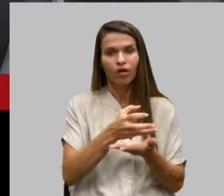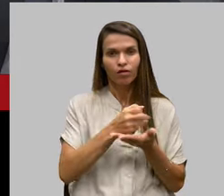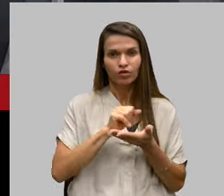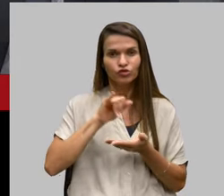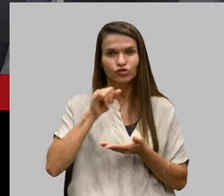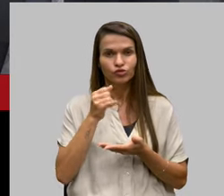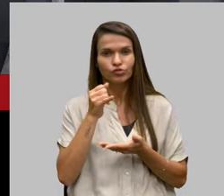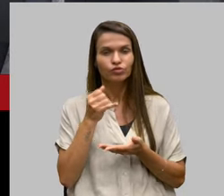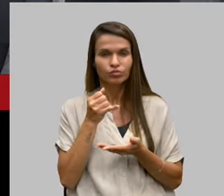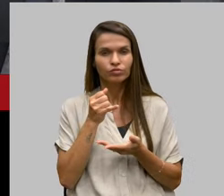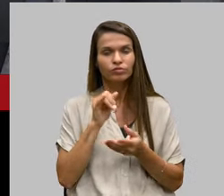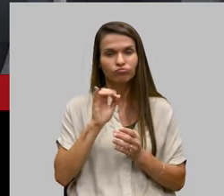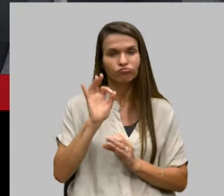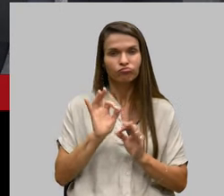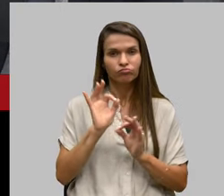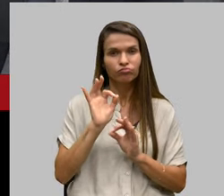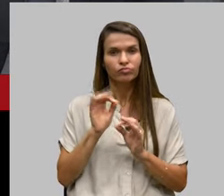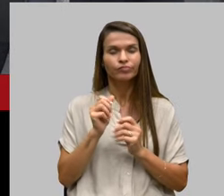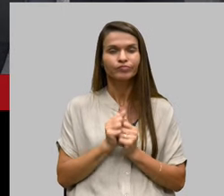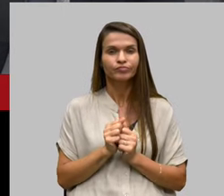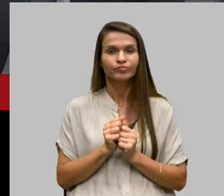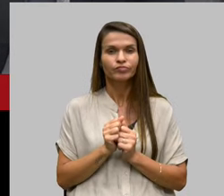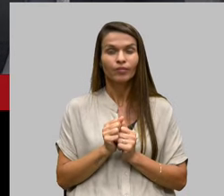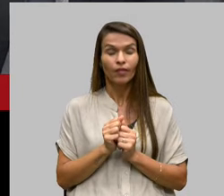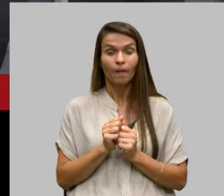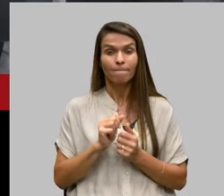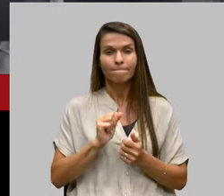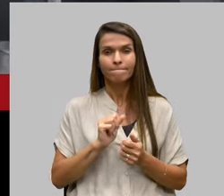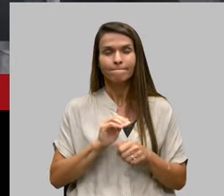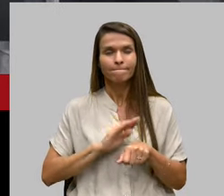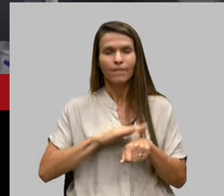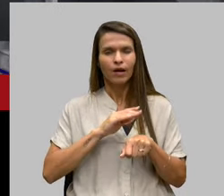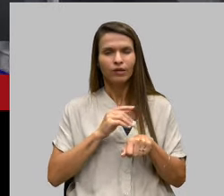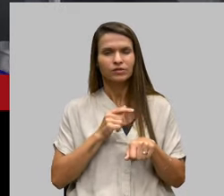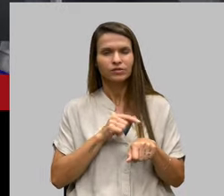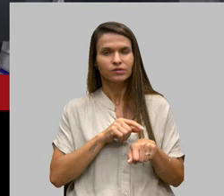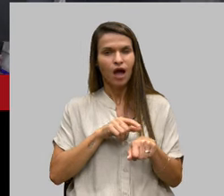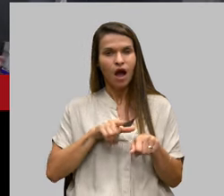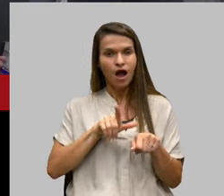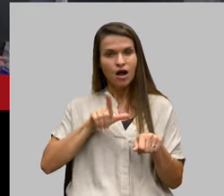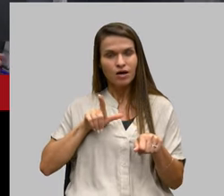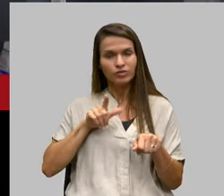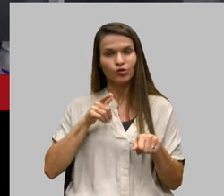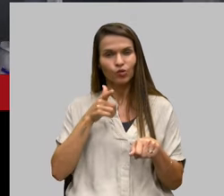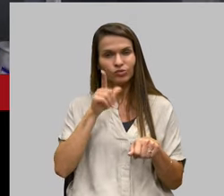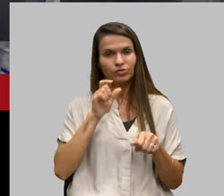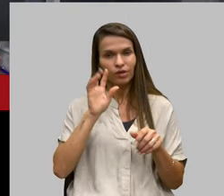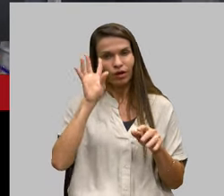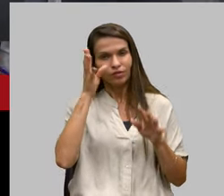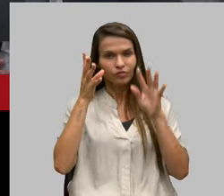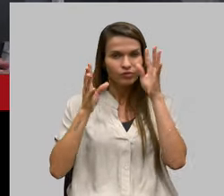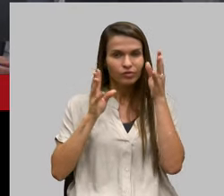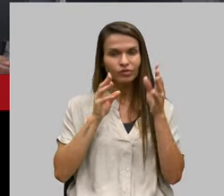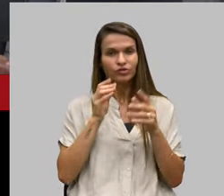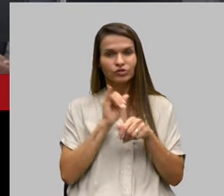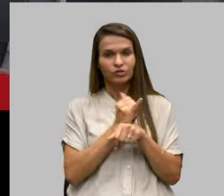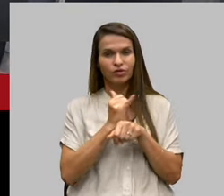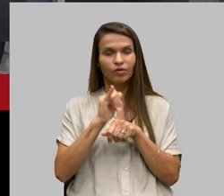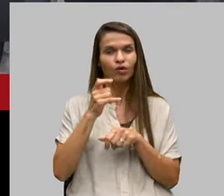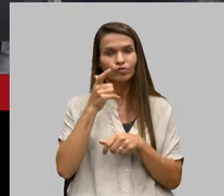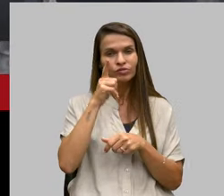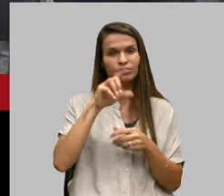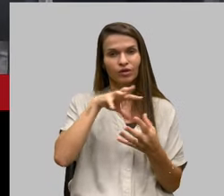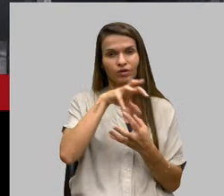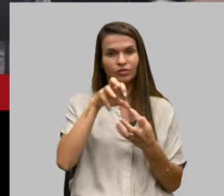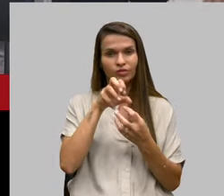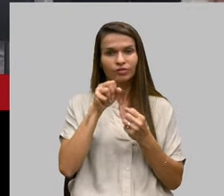jogando ao meu favor e não contra né então quanto mais cedo ou mais rápido eu conseguir tomar ações para buscar sustentabilidade de fato eu